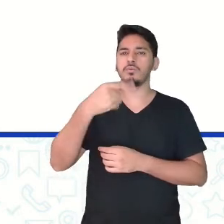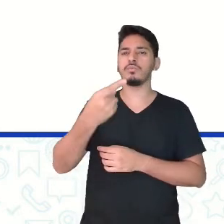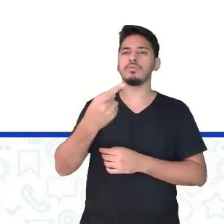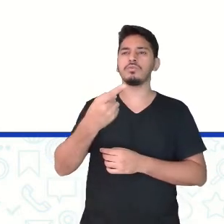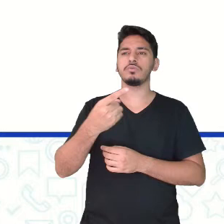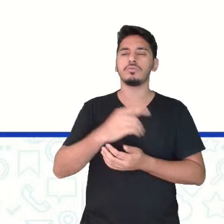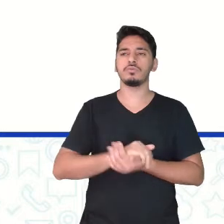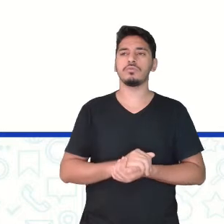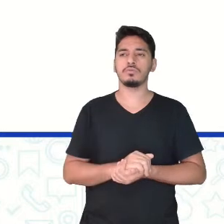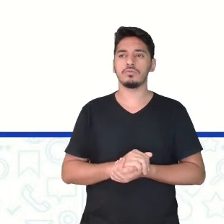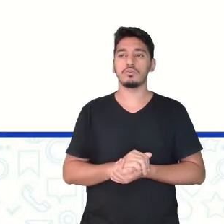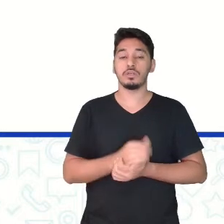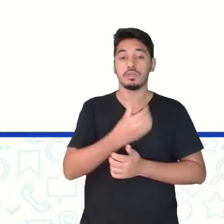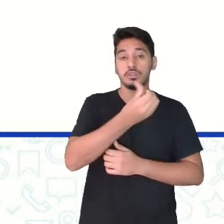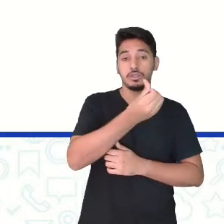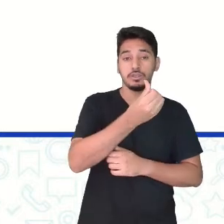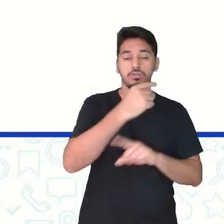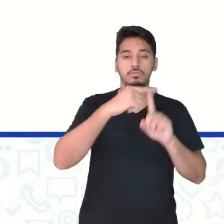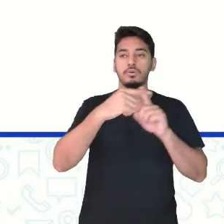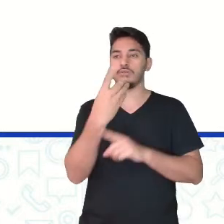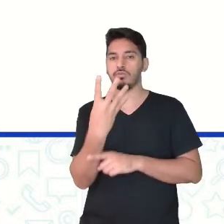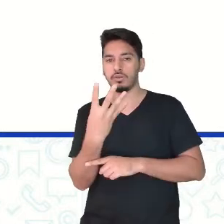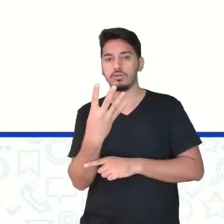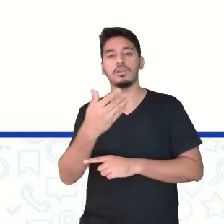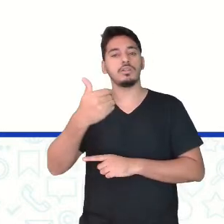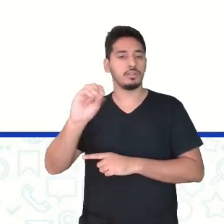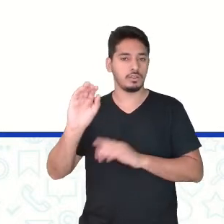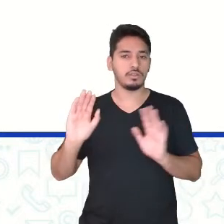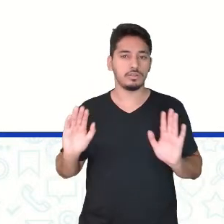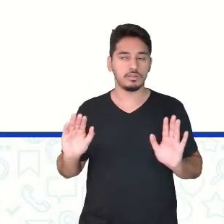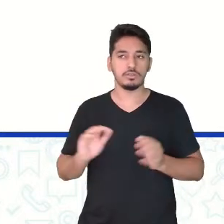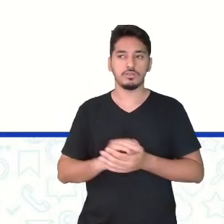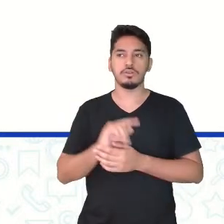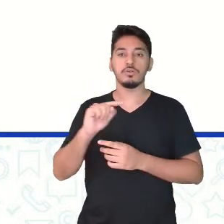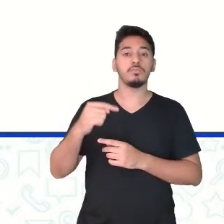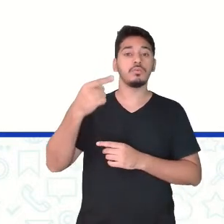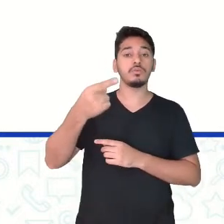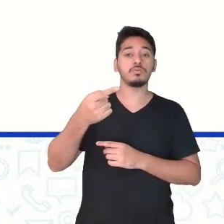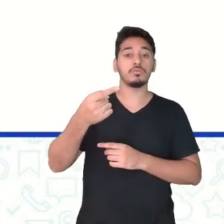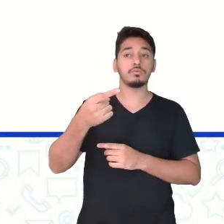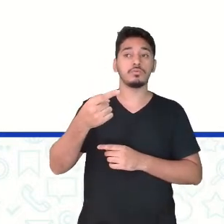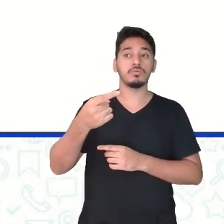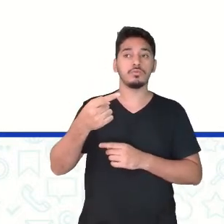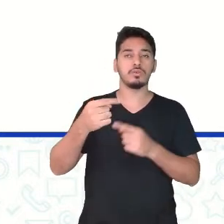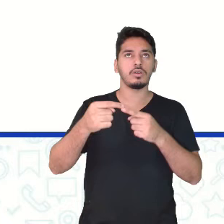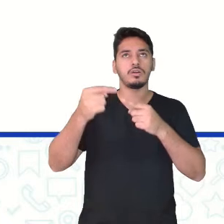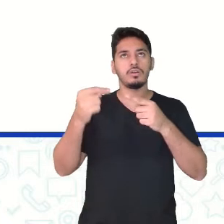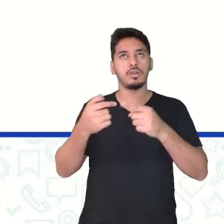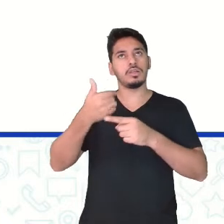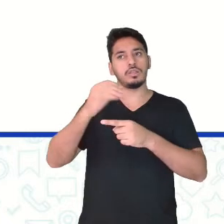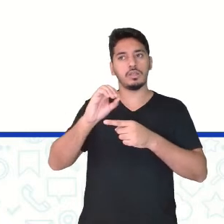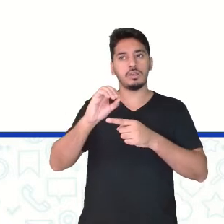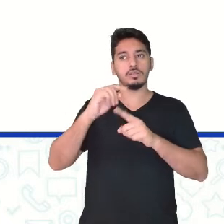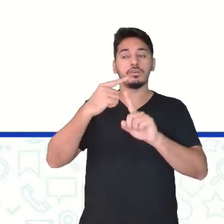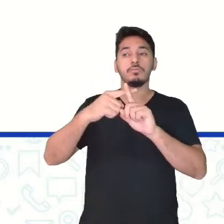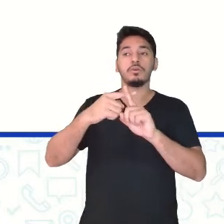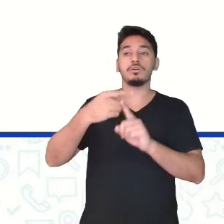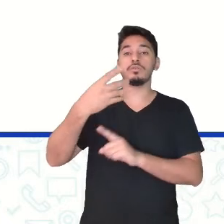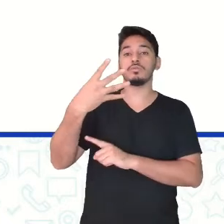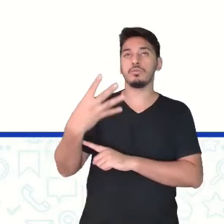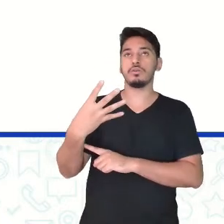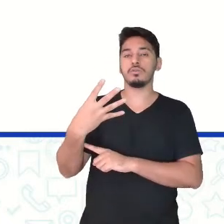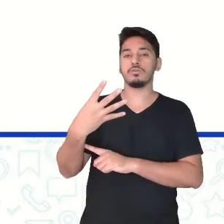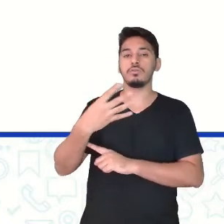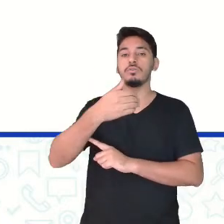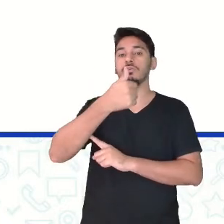ó, o anterior, que é 6, mais 4, que vai dar 10. E o próximo é o anterior, que é 10, somou 4, vai